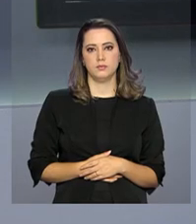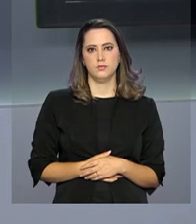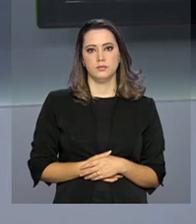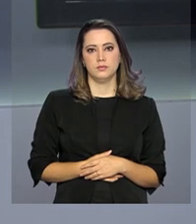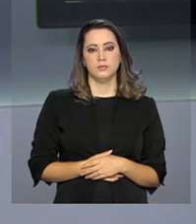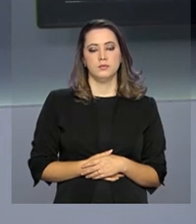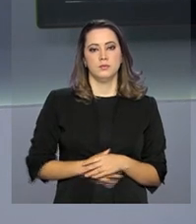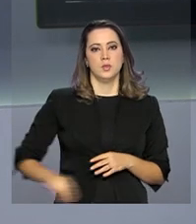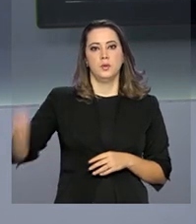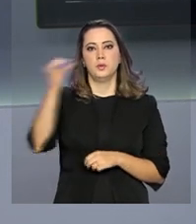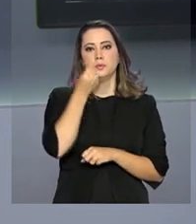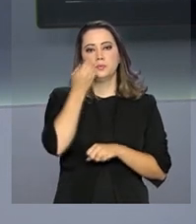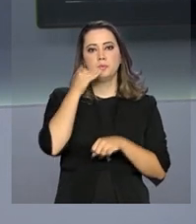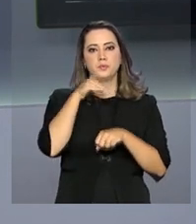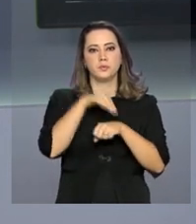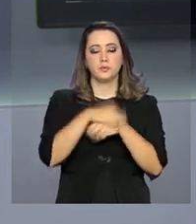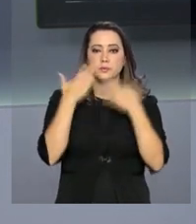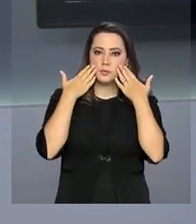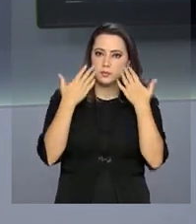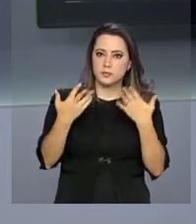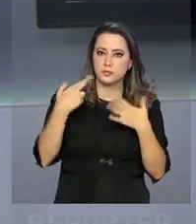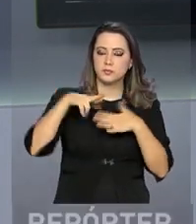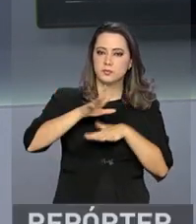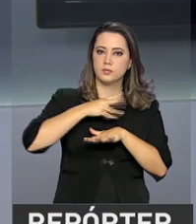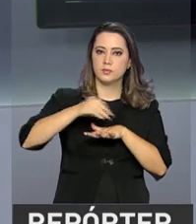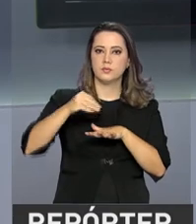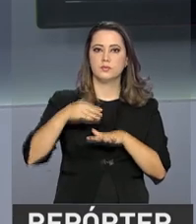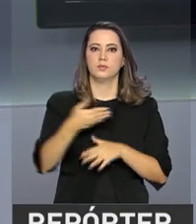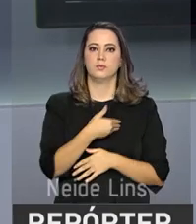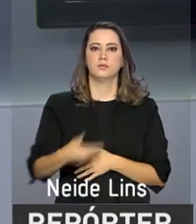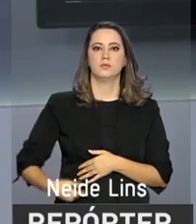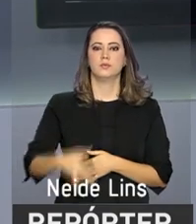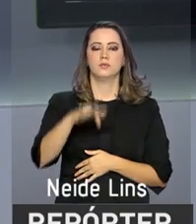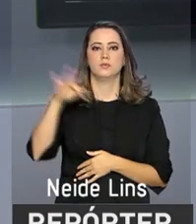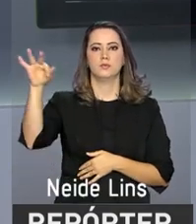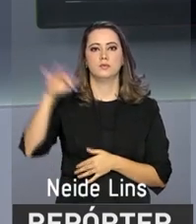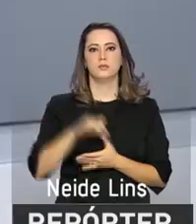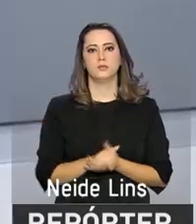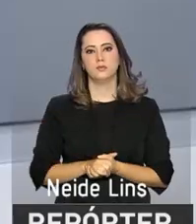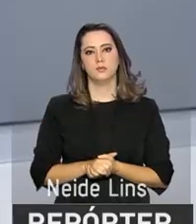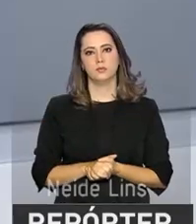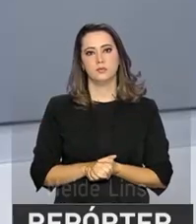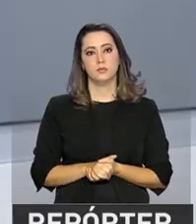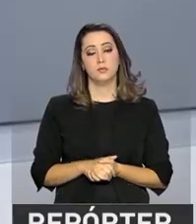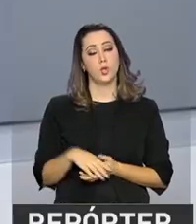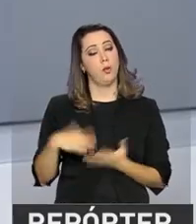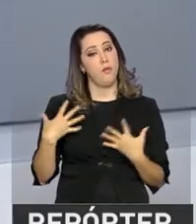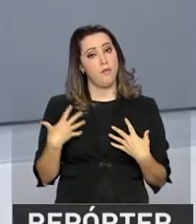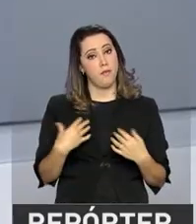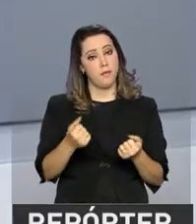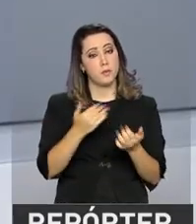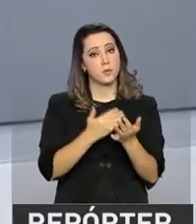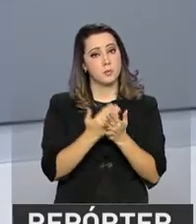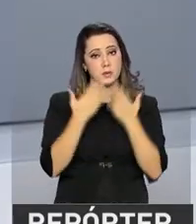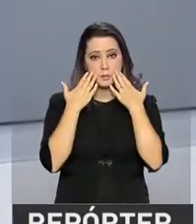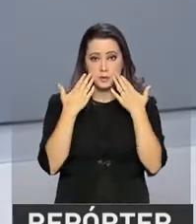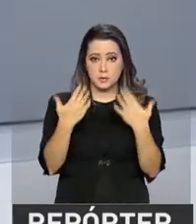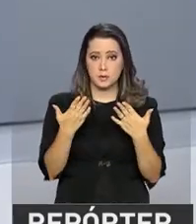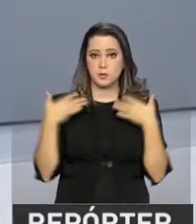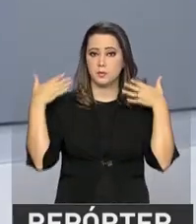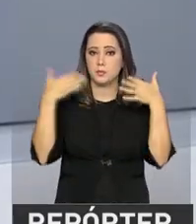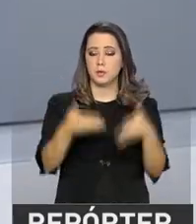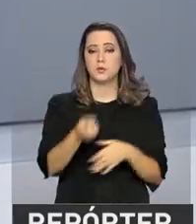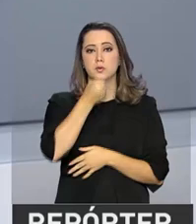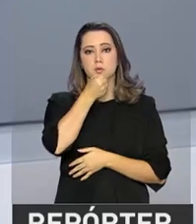olá boa noite no ar o repórter nbr com as notícias do governo federal a gente começa a edição com a participação